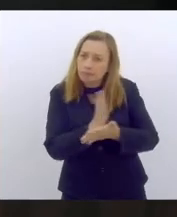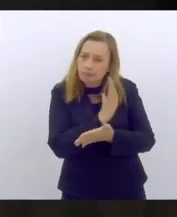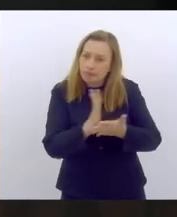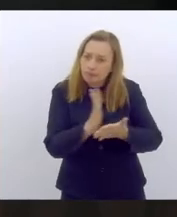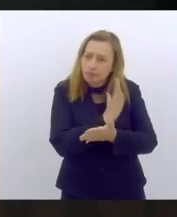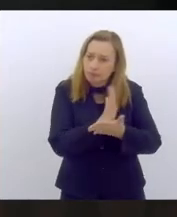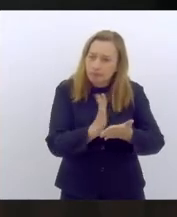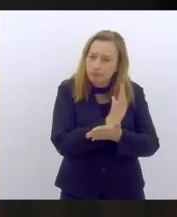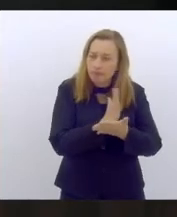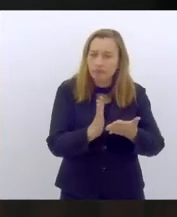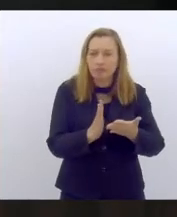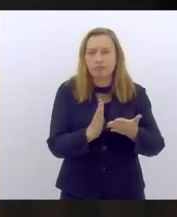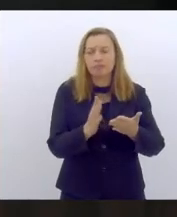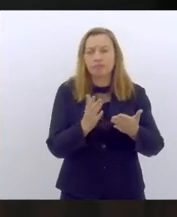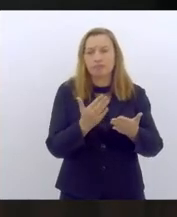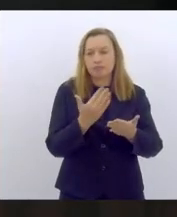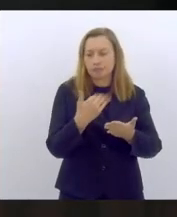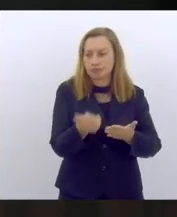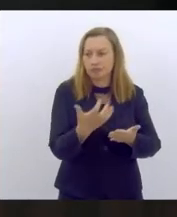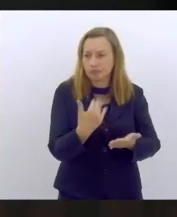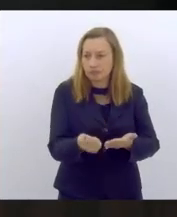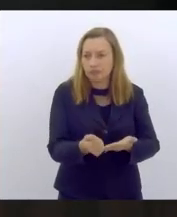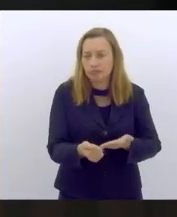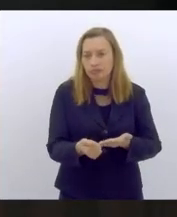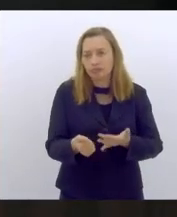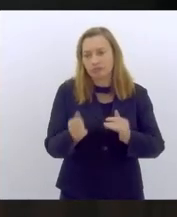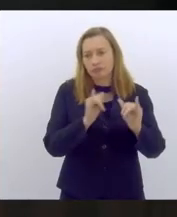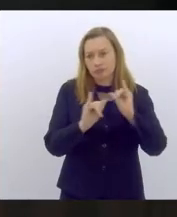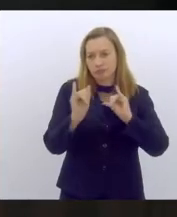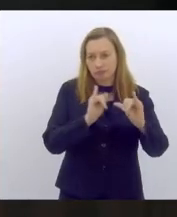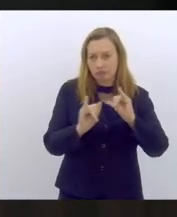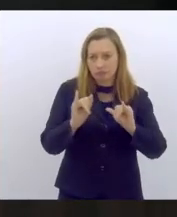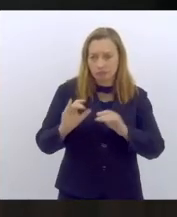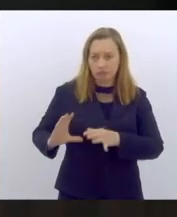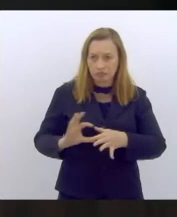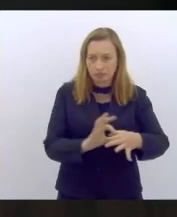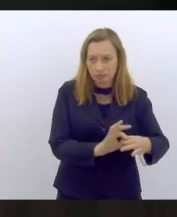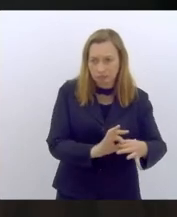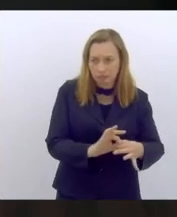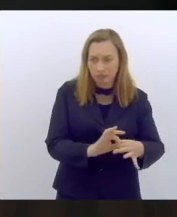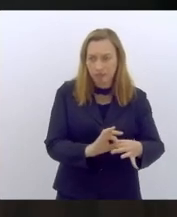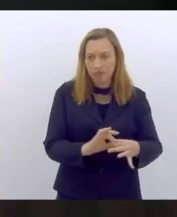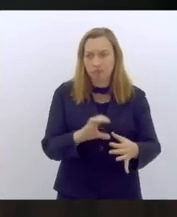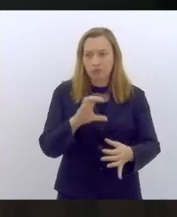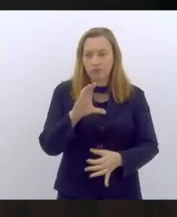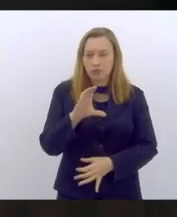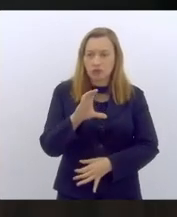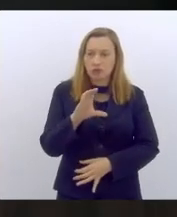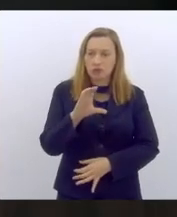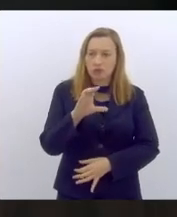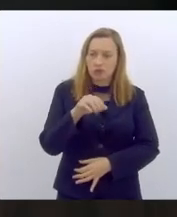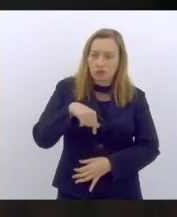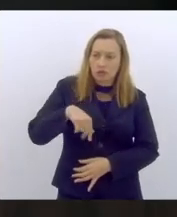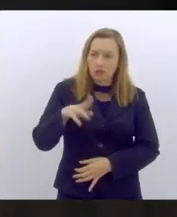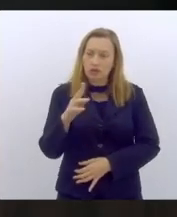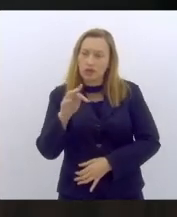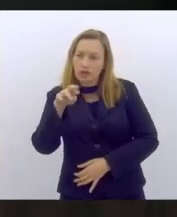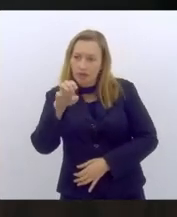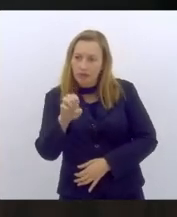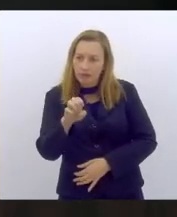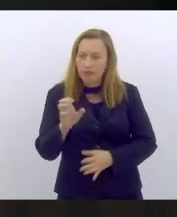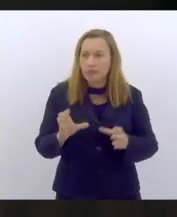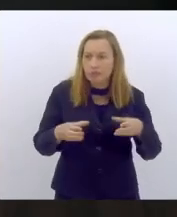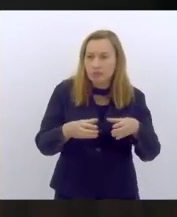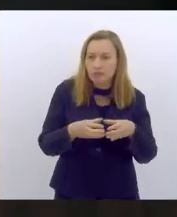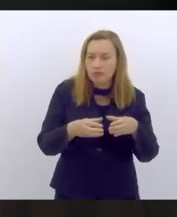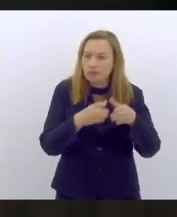sempre um chamado de alerta então a notícia está sendo veiculada na coluna do Guilherme amado e ele fala então que o